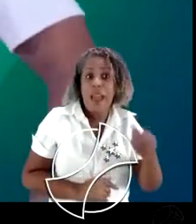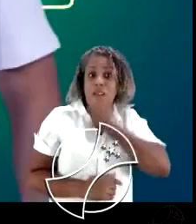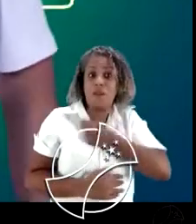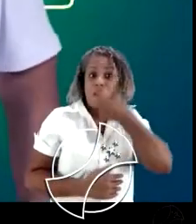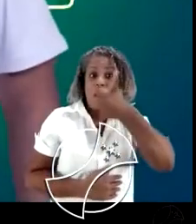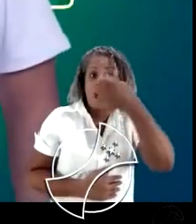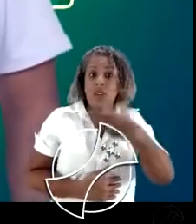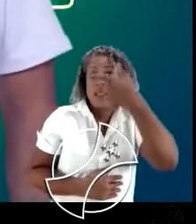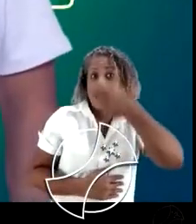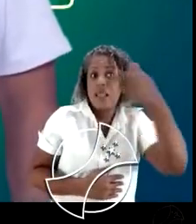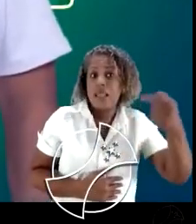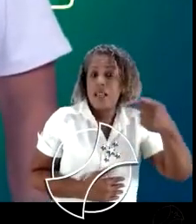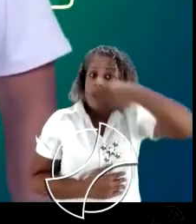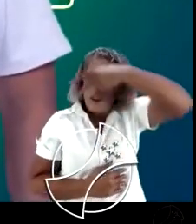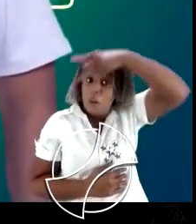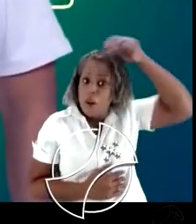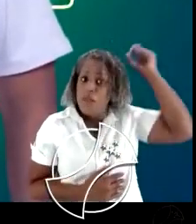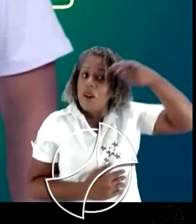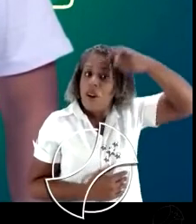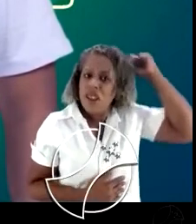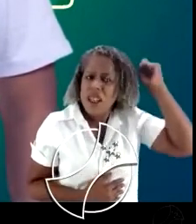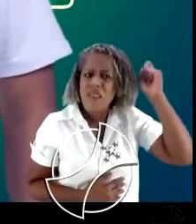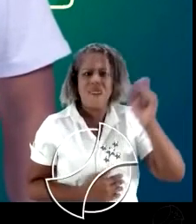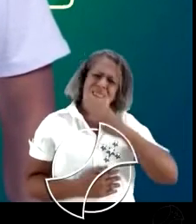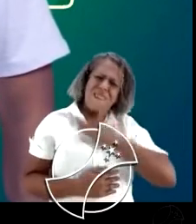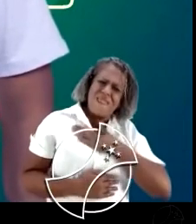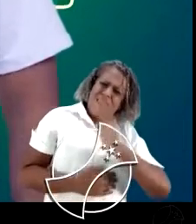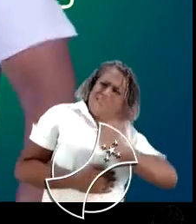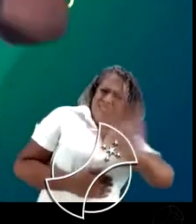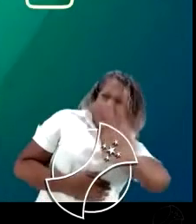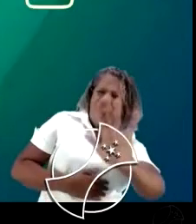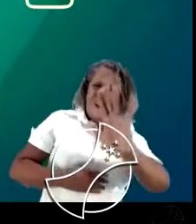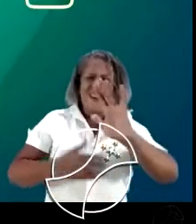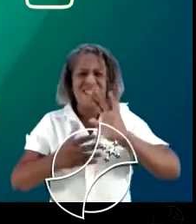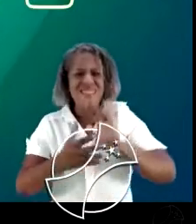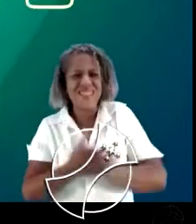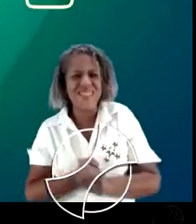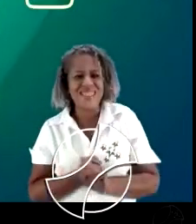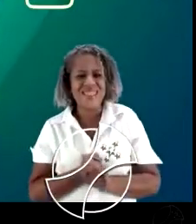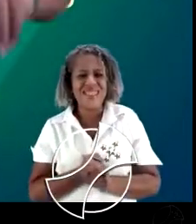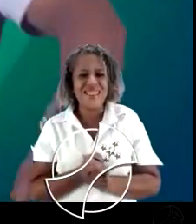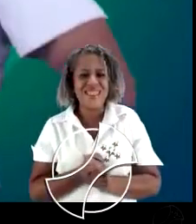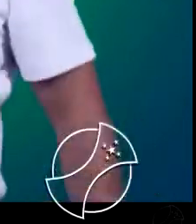Produções, com o número 14777. Prefeito Rodrigo. Se rende, meu povo. Tchau!